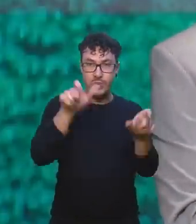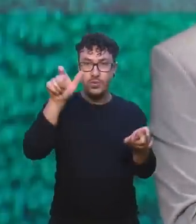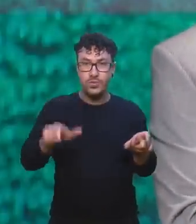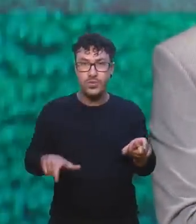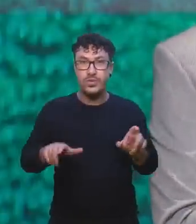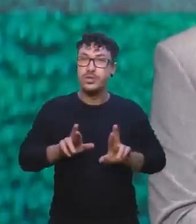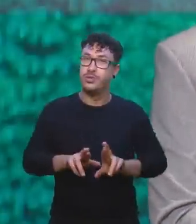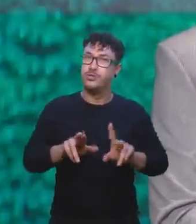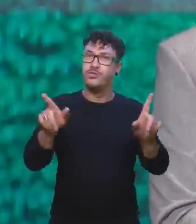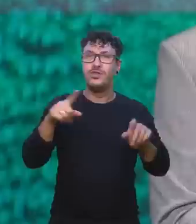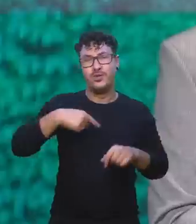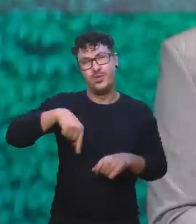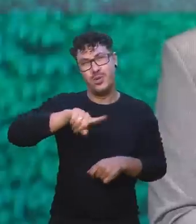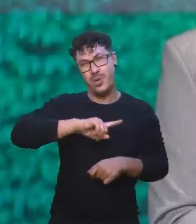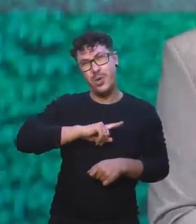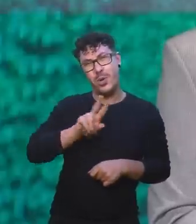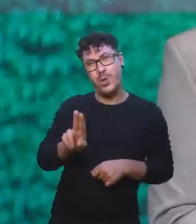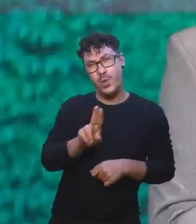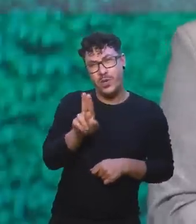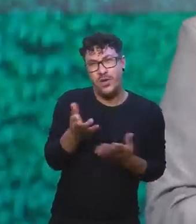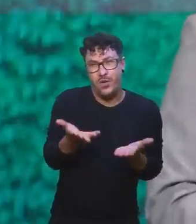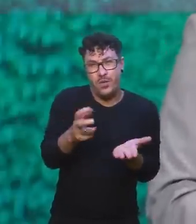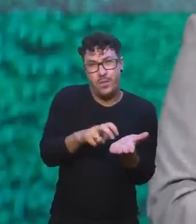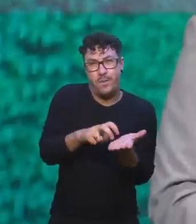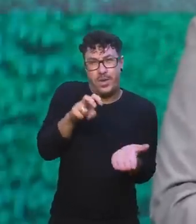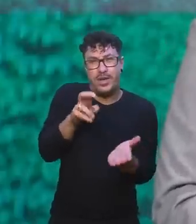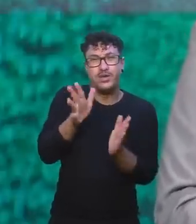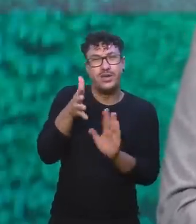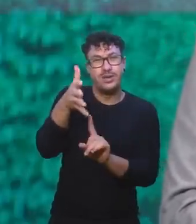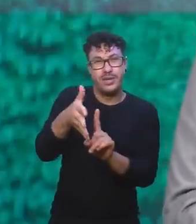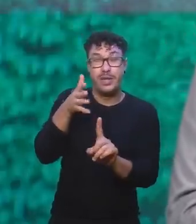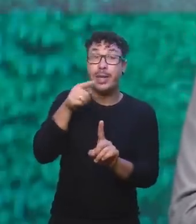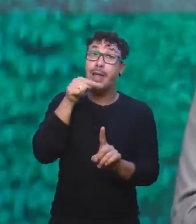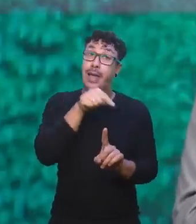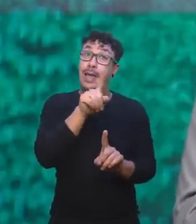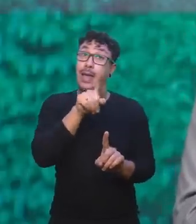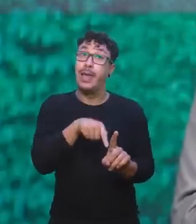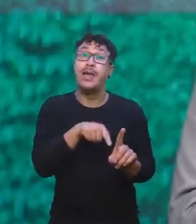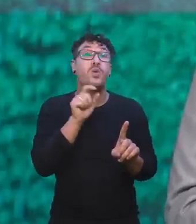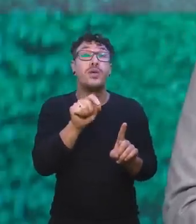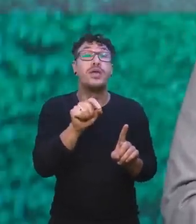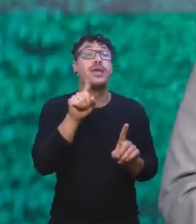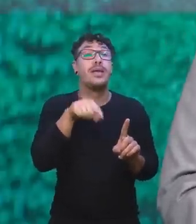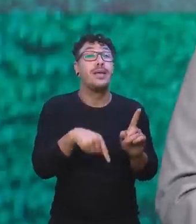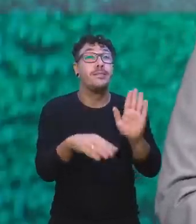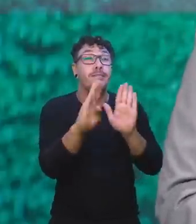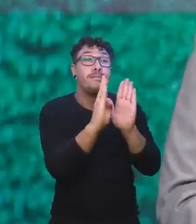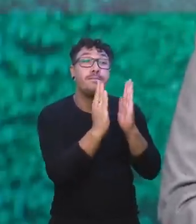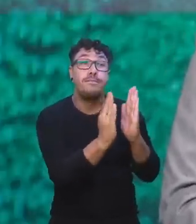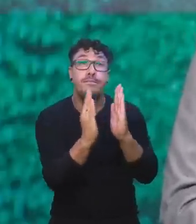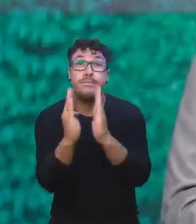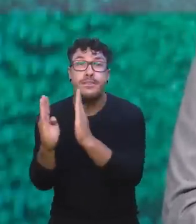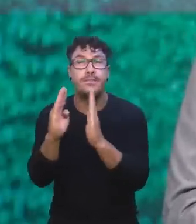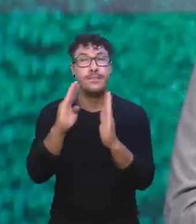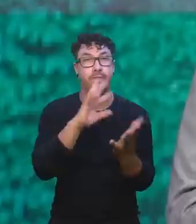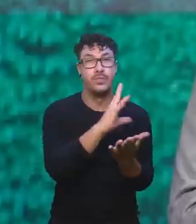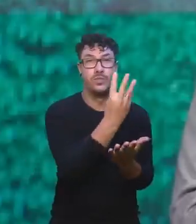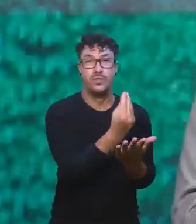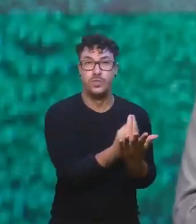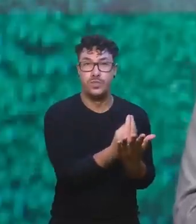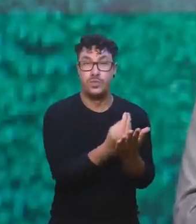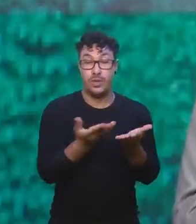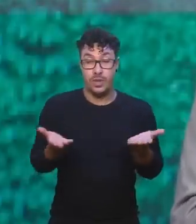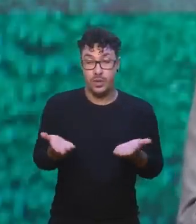daquela classificação que nós usamos de manhã. Ali foi uma classificação de espíritas. Ali Kardec faz uma classificação de